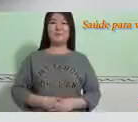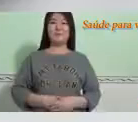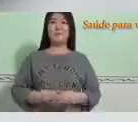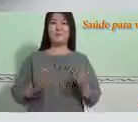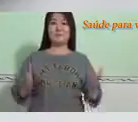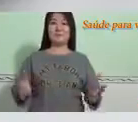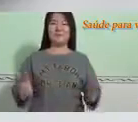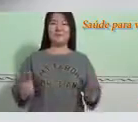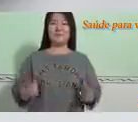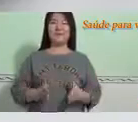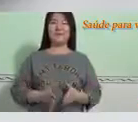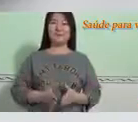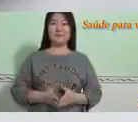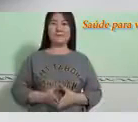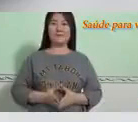150 mg/kg/EVI por dia,